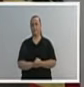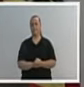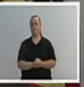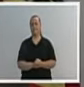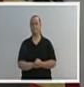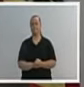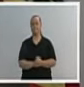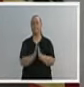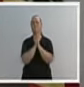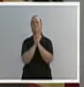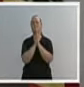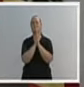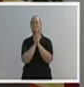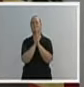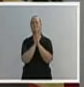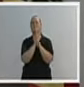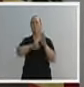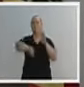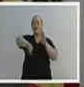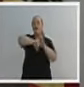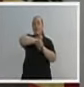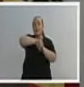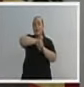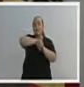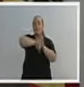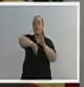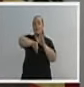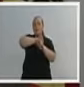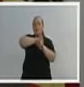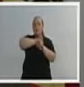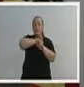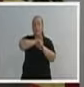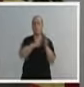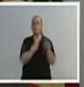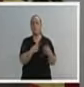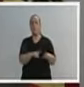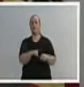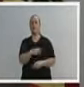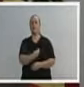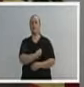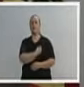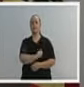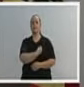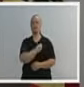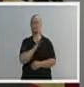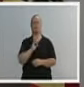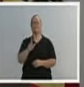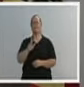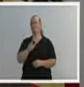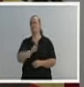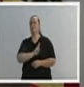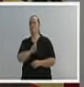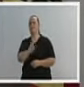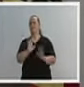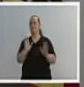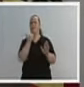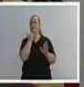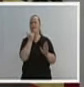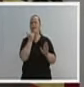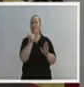Pelo amor de Deus, isso é crime contra a vida. Não estou nem falando de religião aqui. Agora, meu